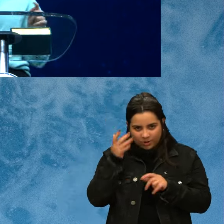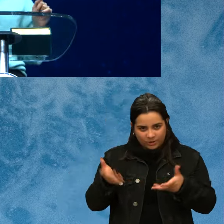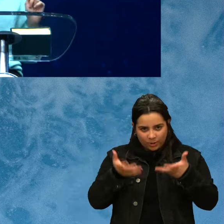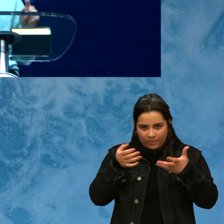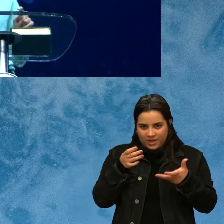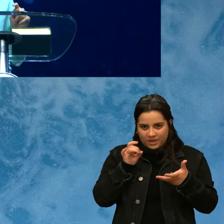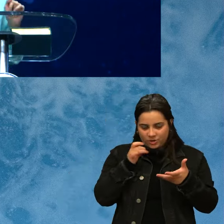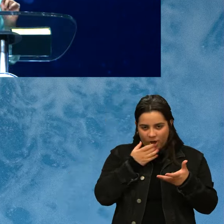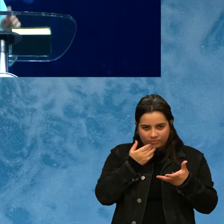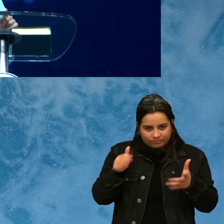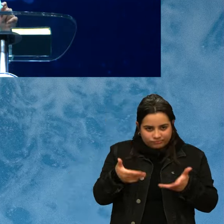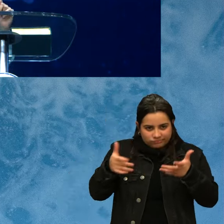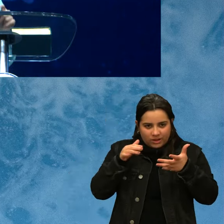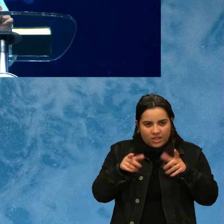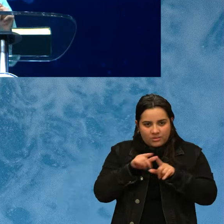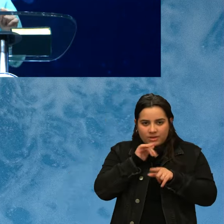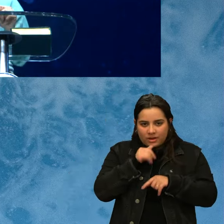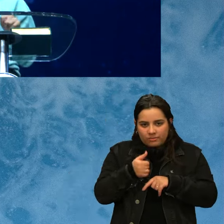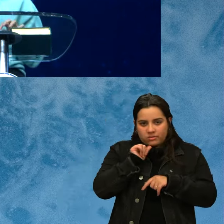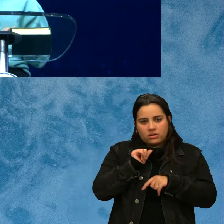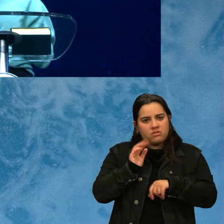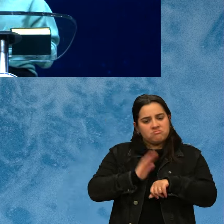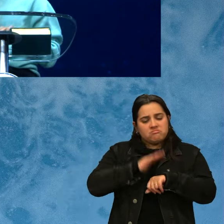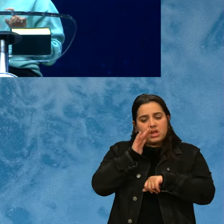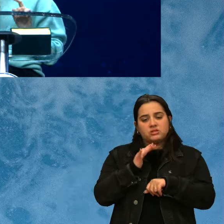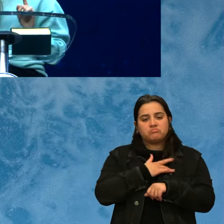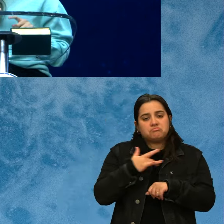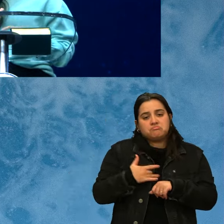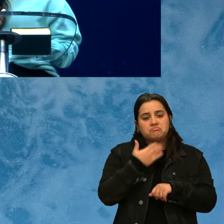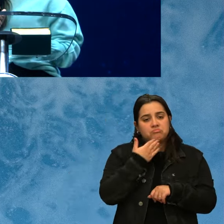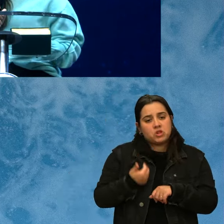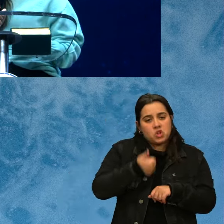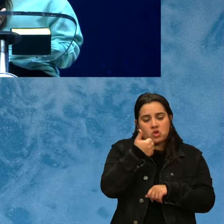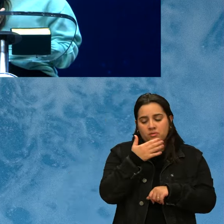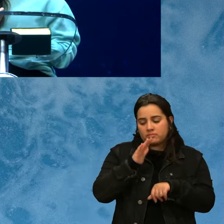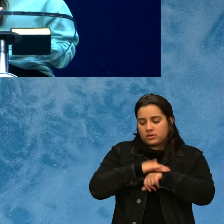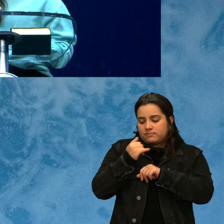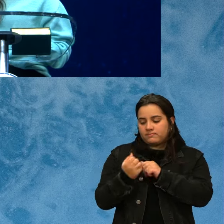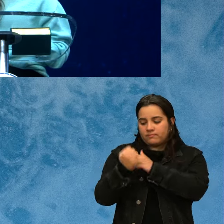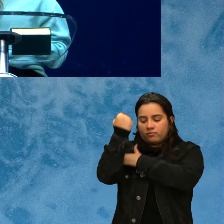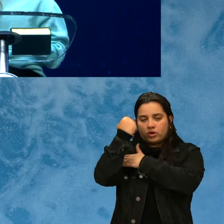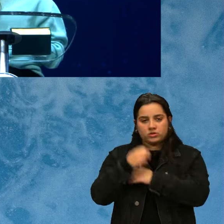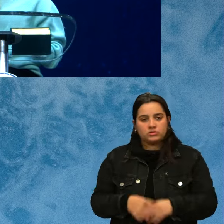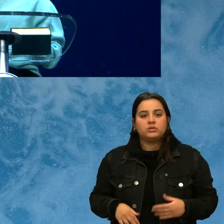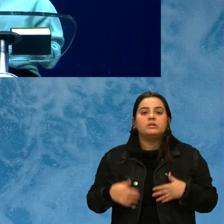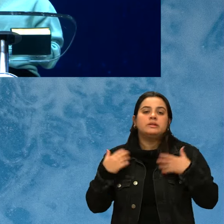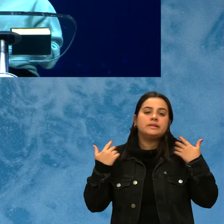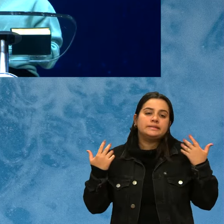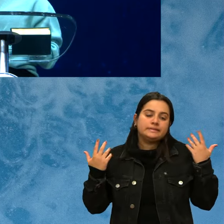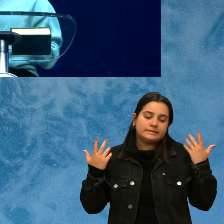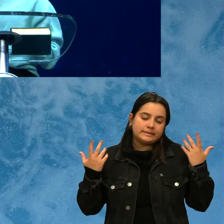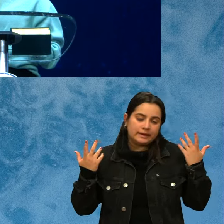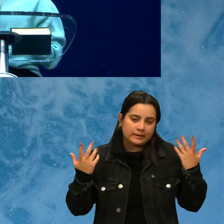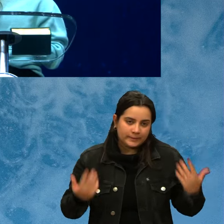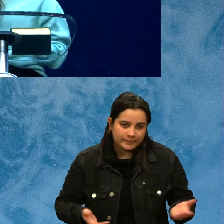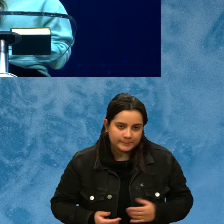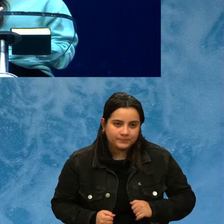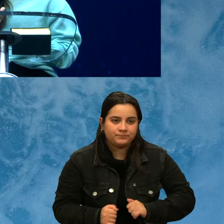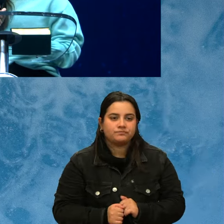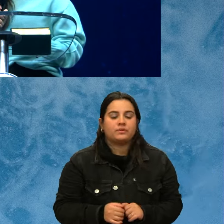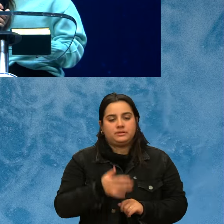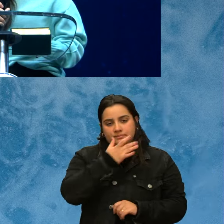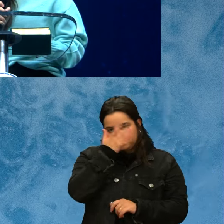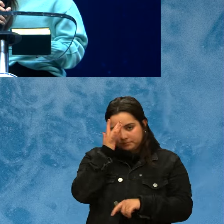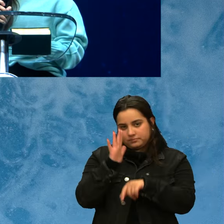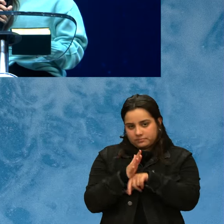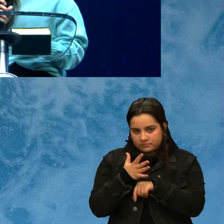do que todos os jovens que comiam a comida da mesa do rei. Assim, o encarregado tirou a comida especial e o vinho que haviam sido